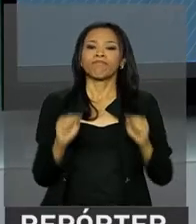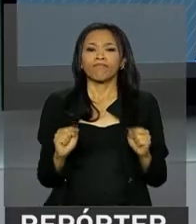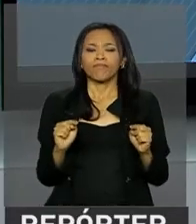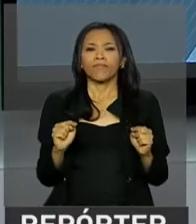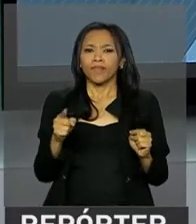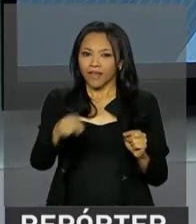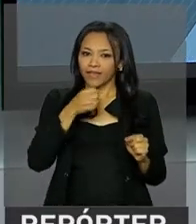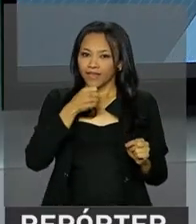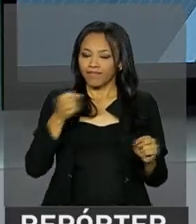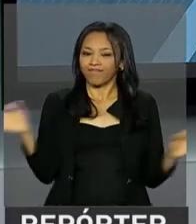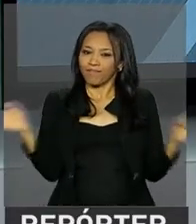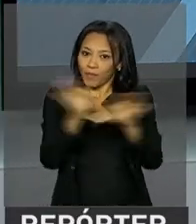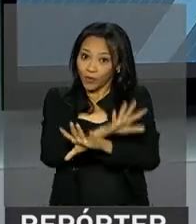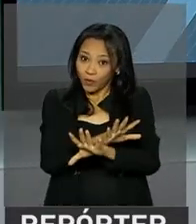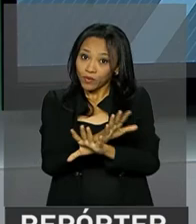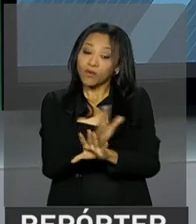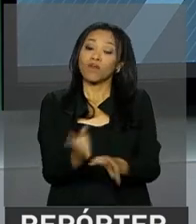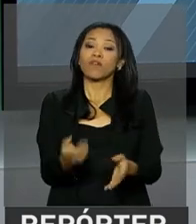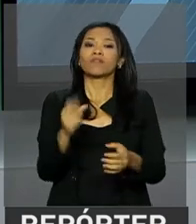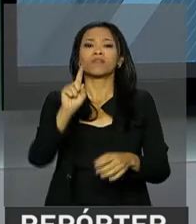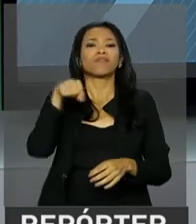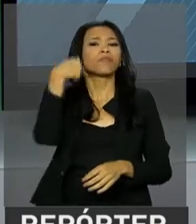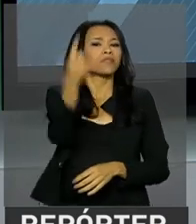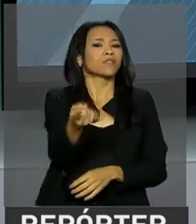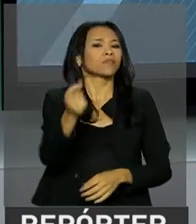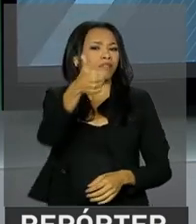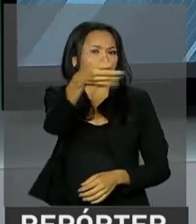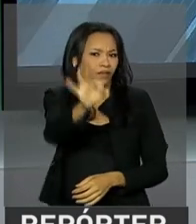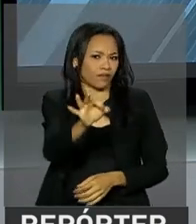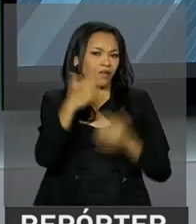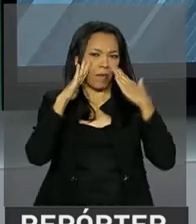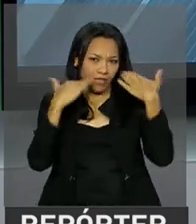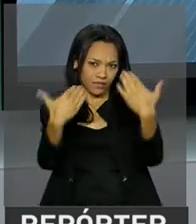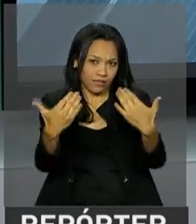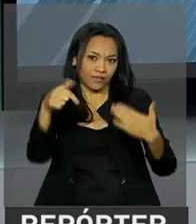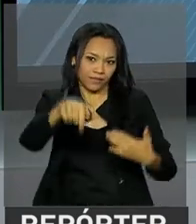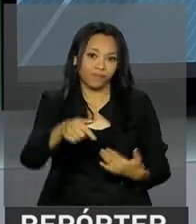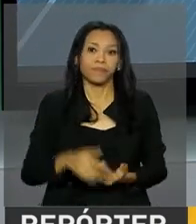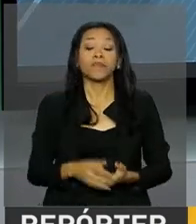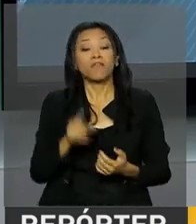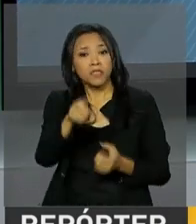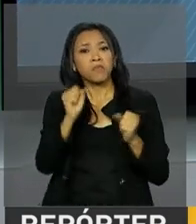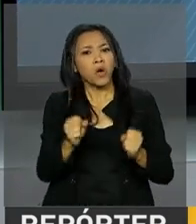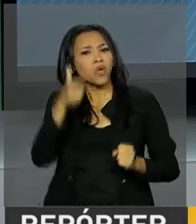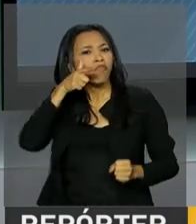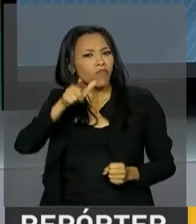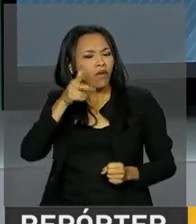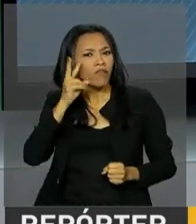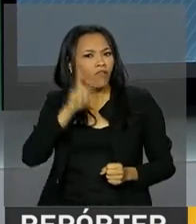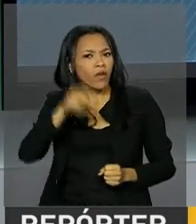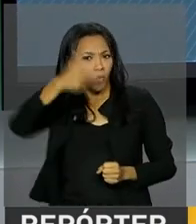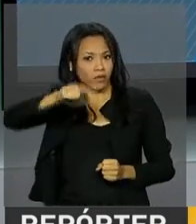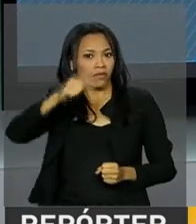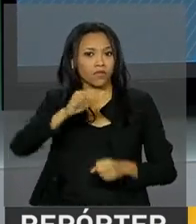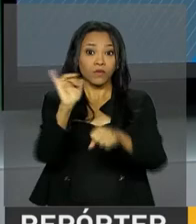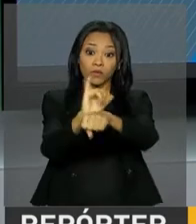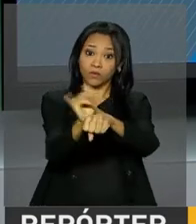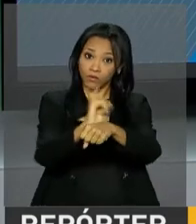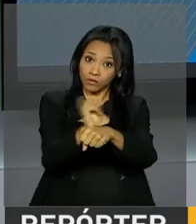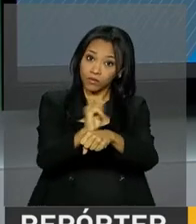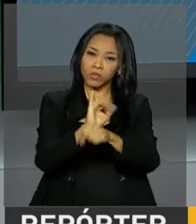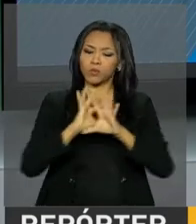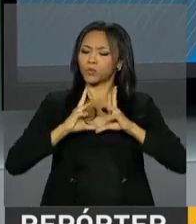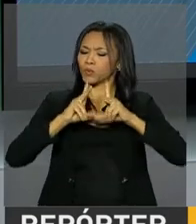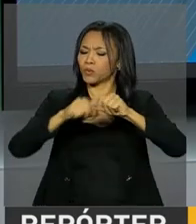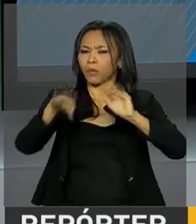o repórter benfica por aqui voltamos em uma hora na nossa próxima edição você pode ver as nossas reportagens no youtube toda a